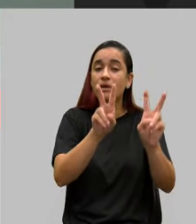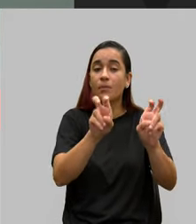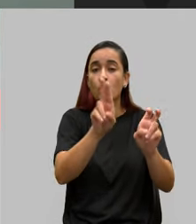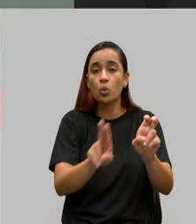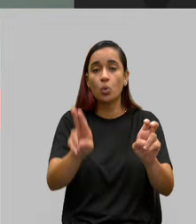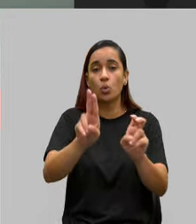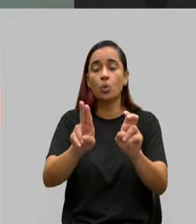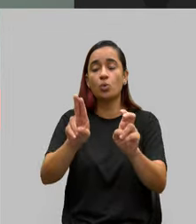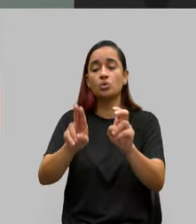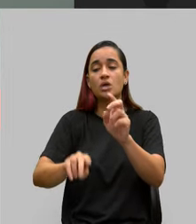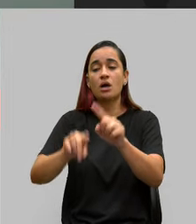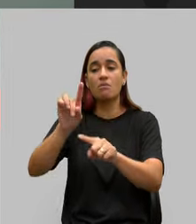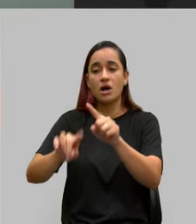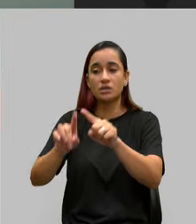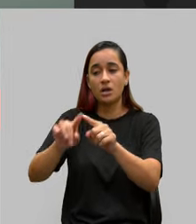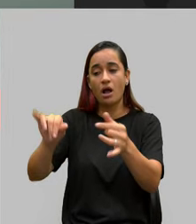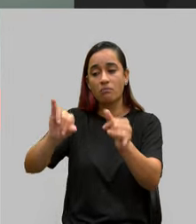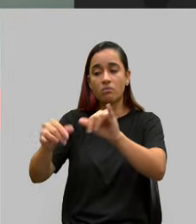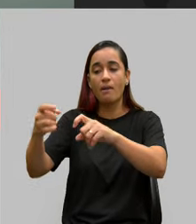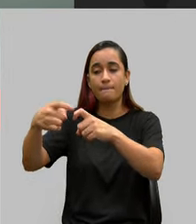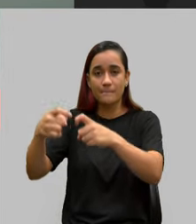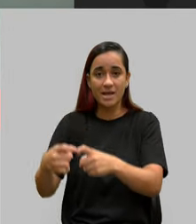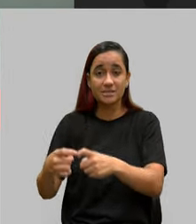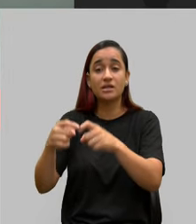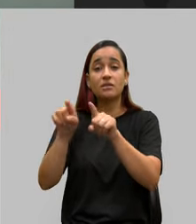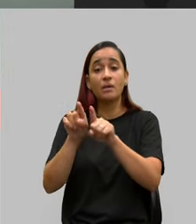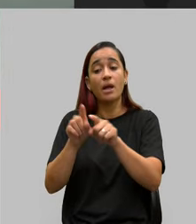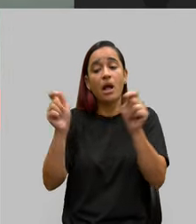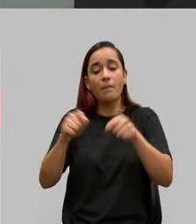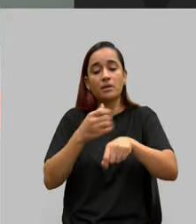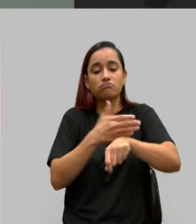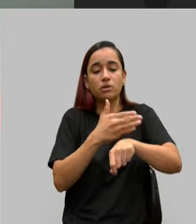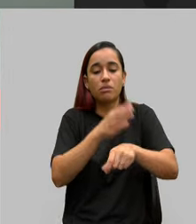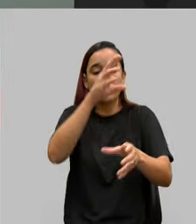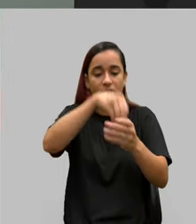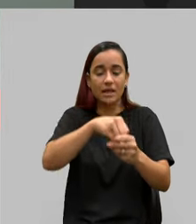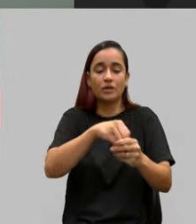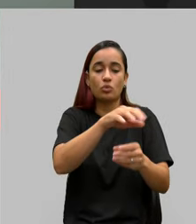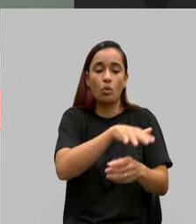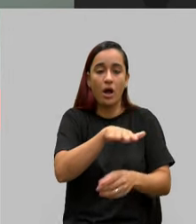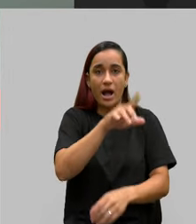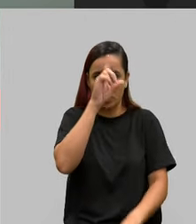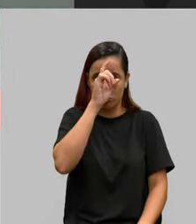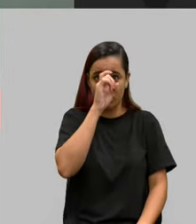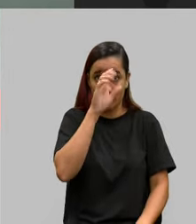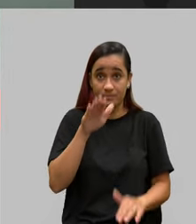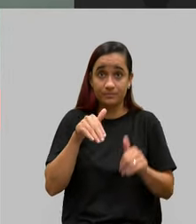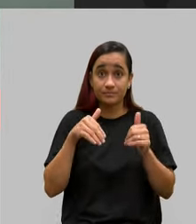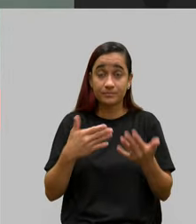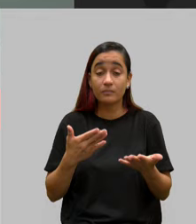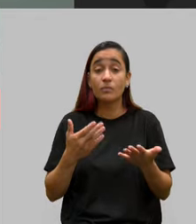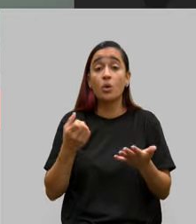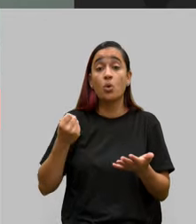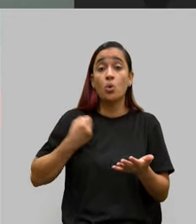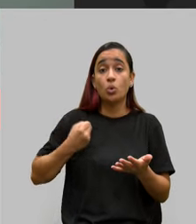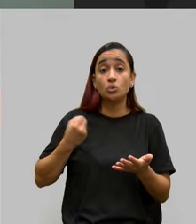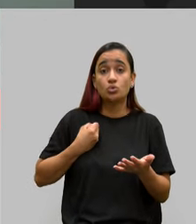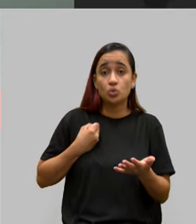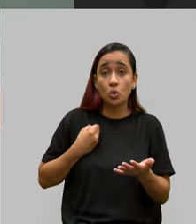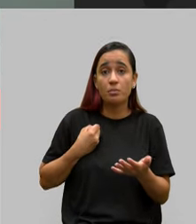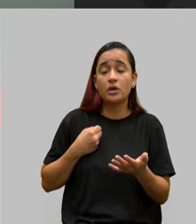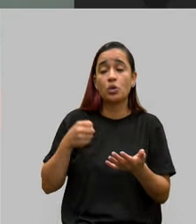poderia complementar condutas no ambiente hospitalar Enquanto isso o número de judicializaçao